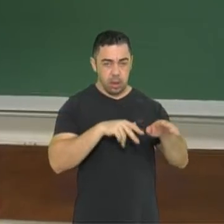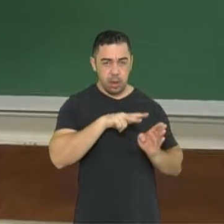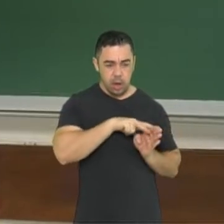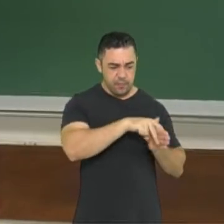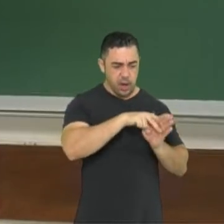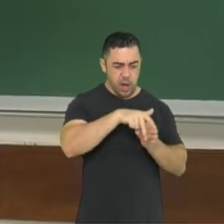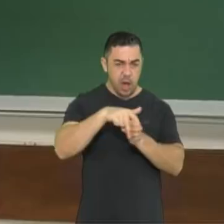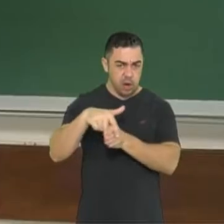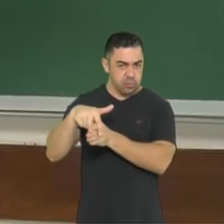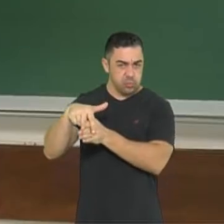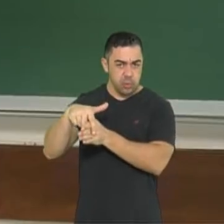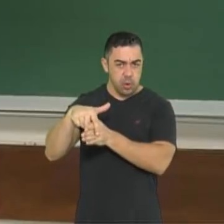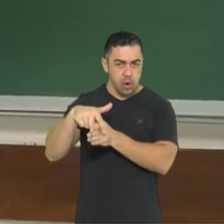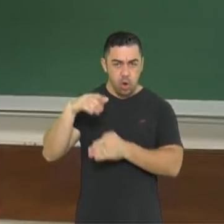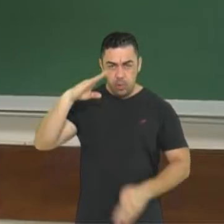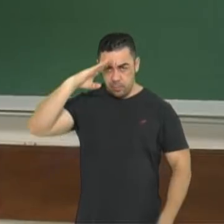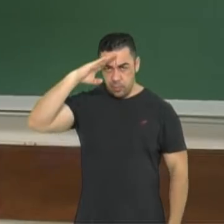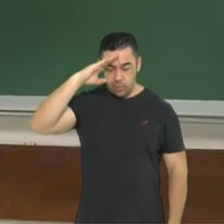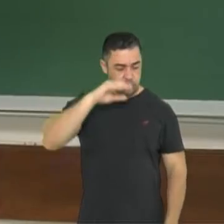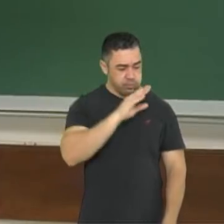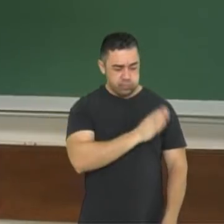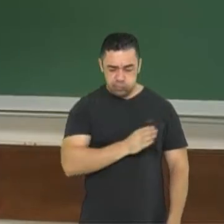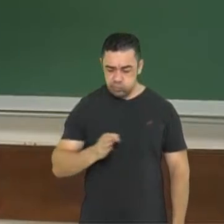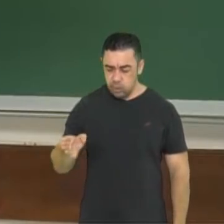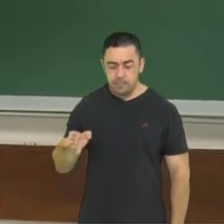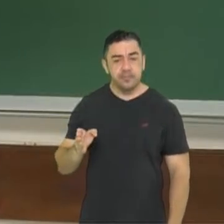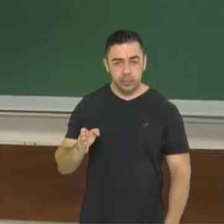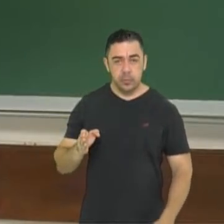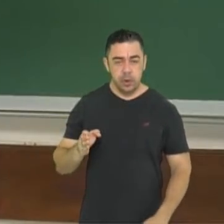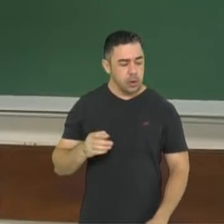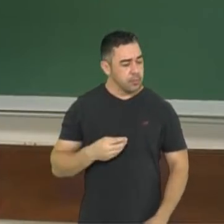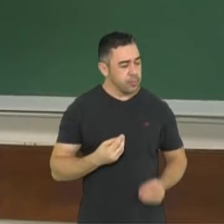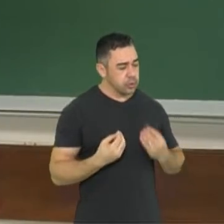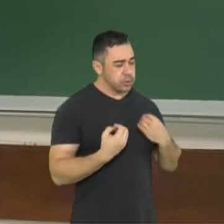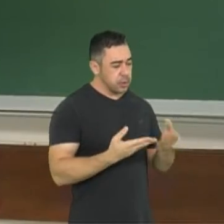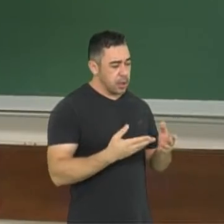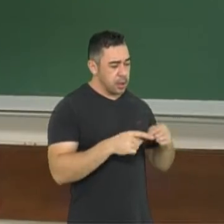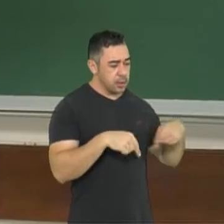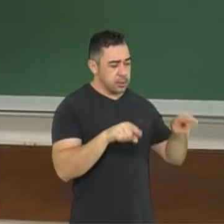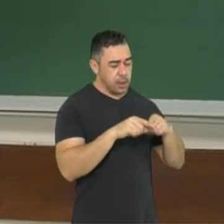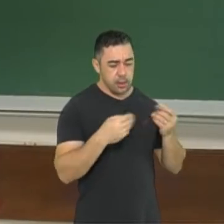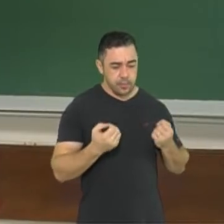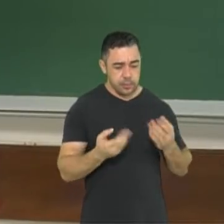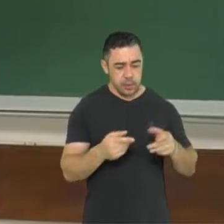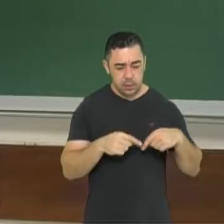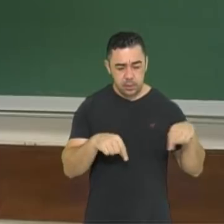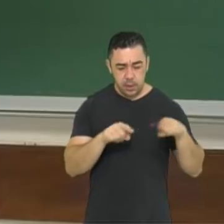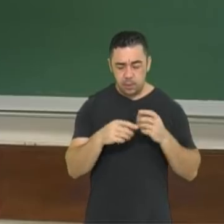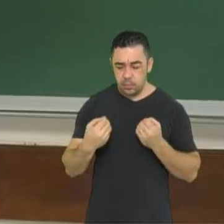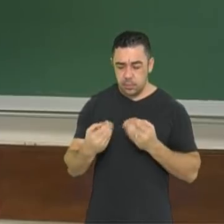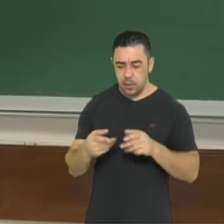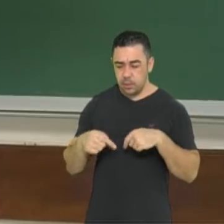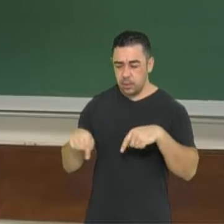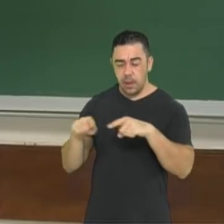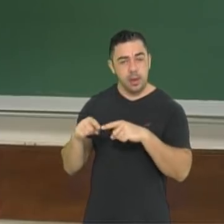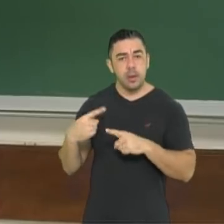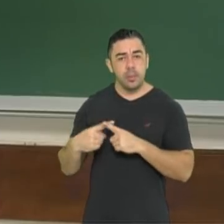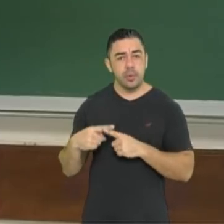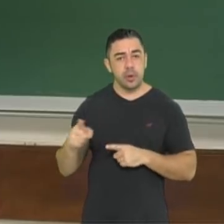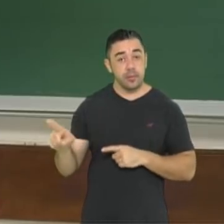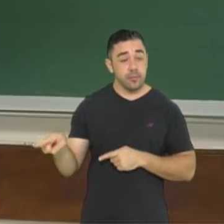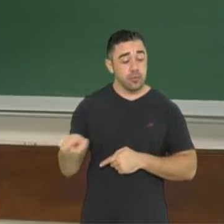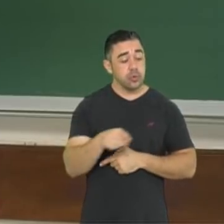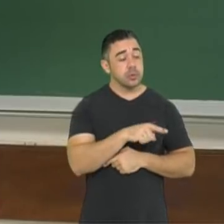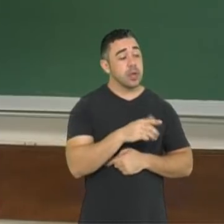que se destacaram numa batalha. Pessoal, olha, você vai ganhar tanto de terra, tanto de outra terra, o senhor vai ganhar tanto de terra e vai